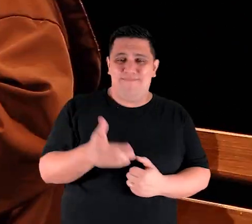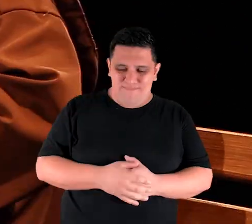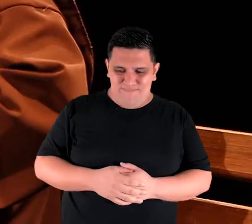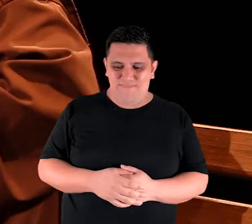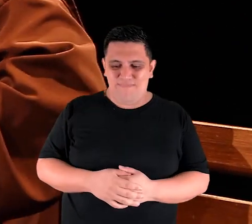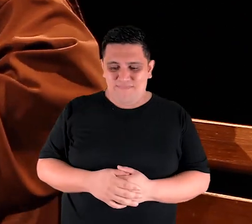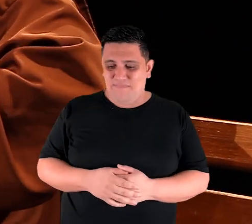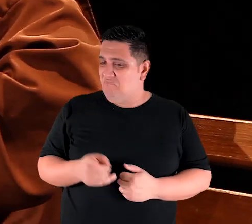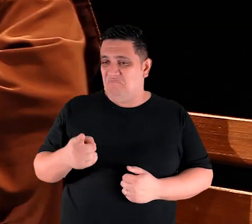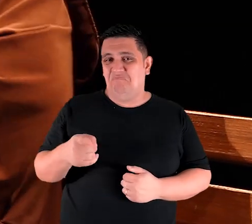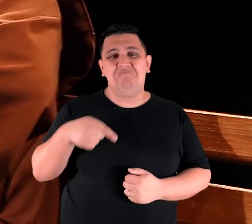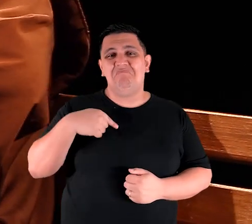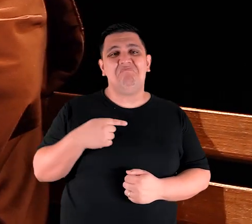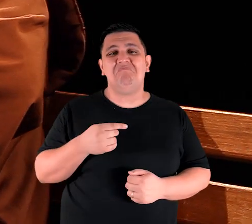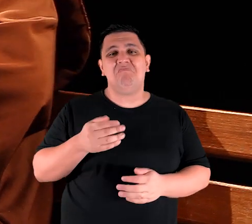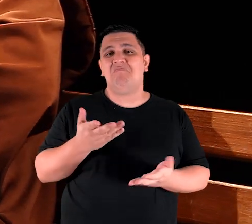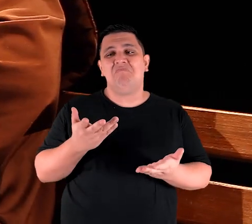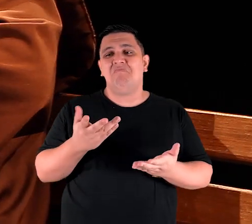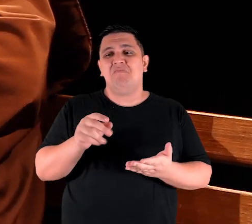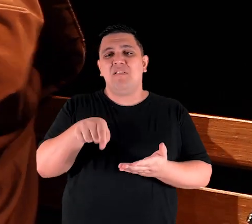Não servem para mais nada.